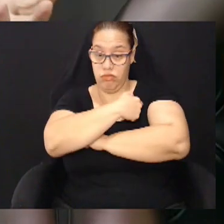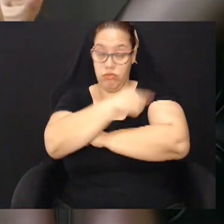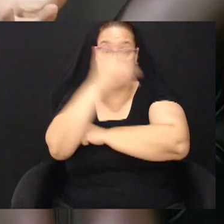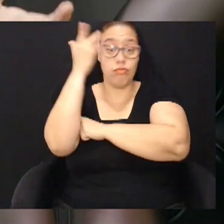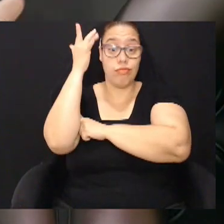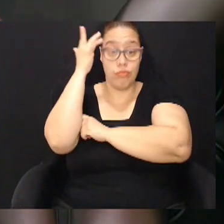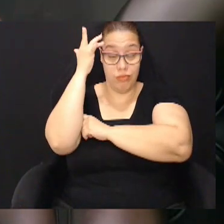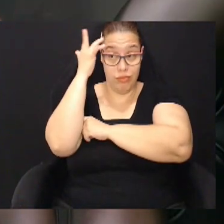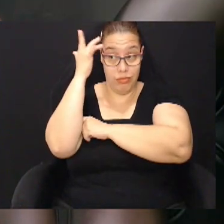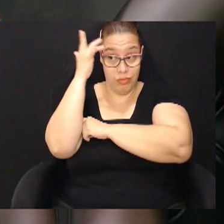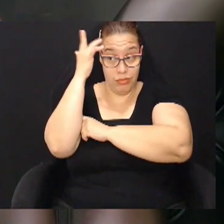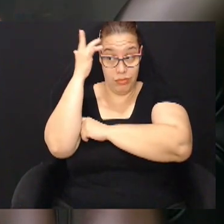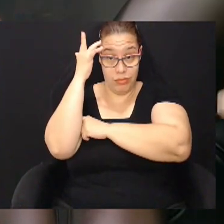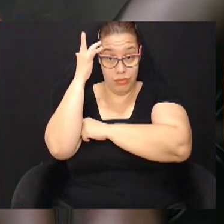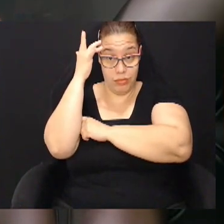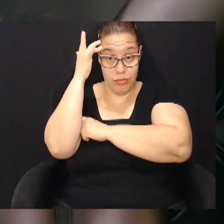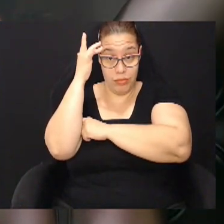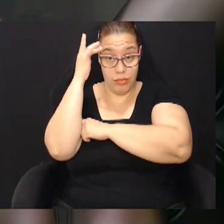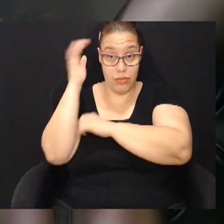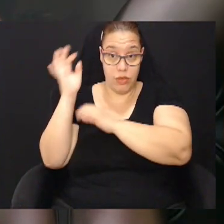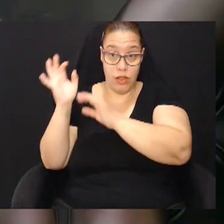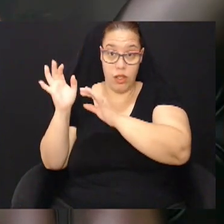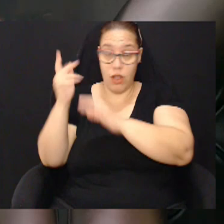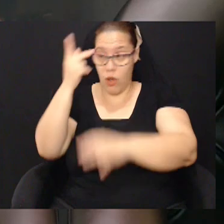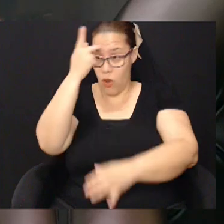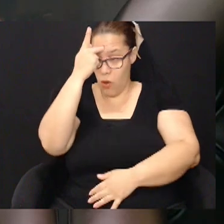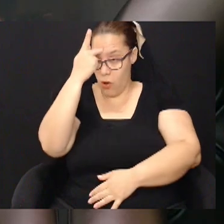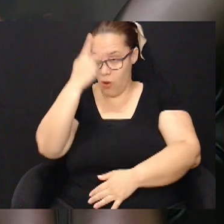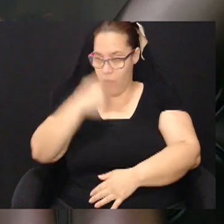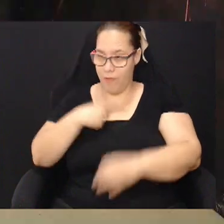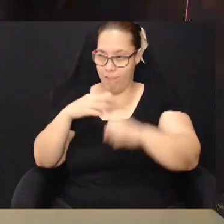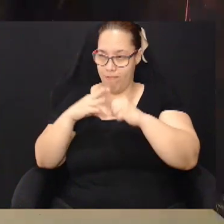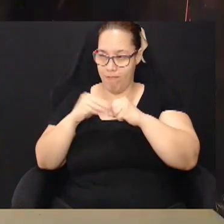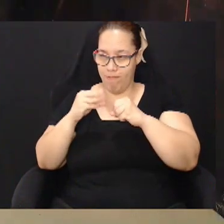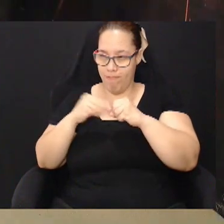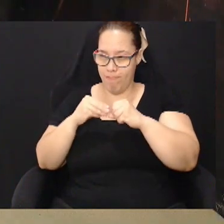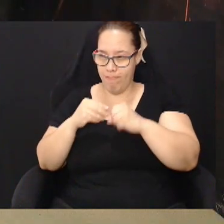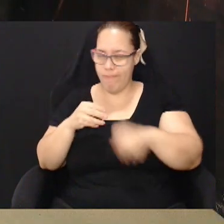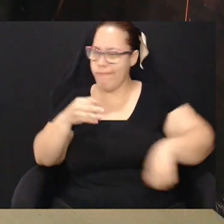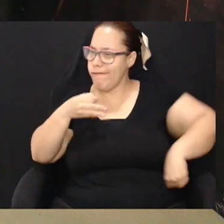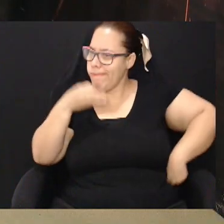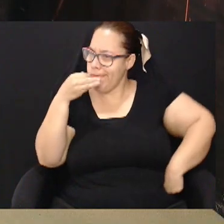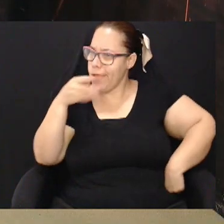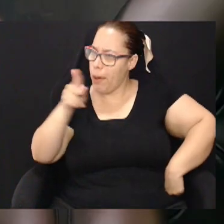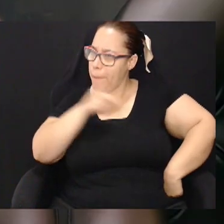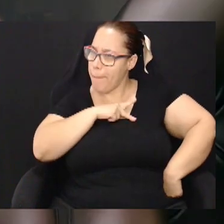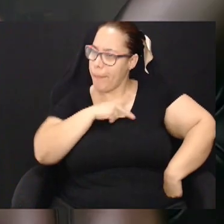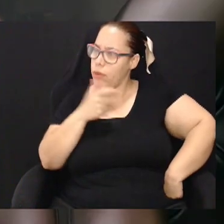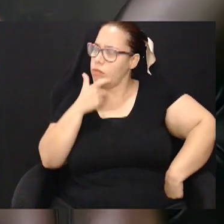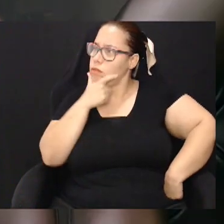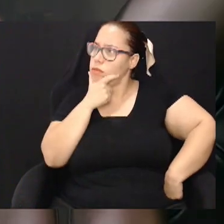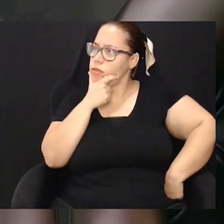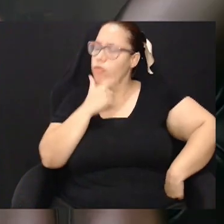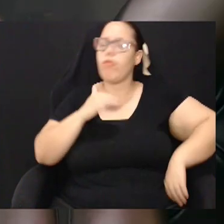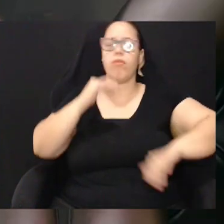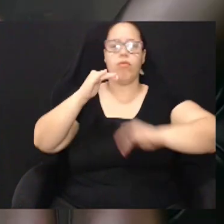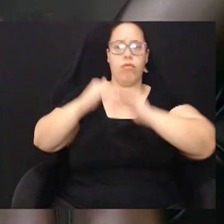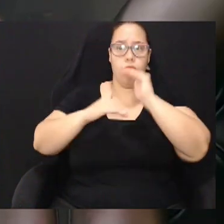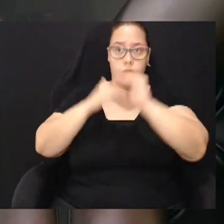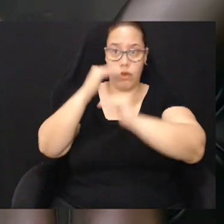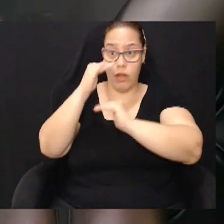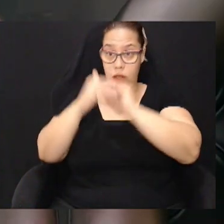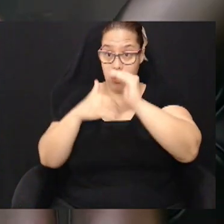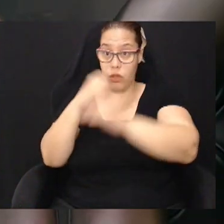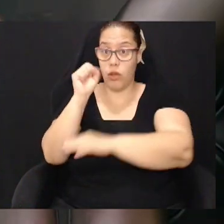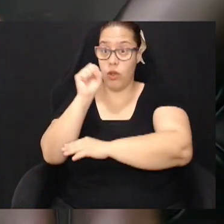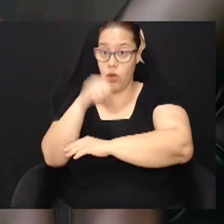que é o processo de autocrítica, Perfeito, Uhum. né. perfeito. A gente tem que desenvolver isso, porque senão